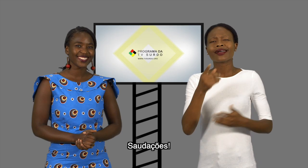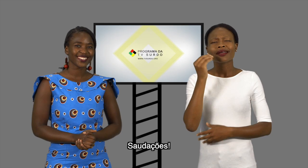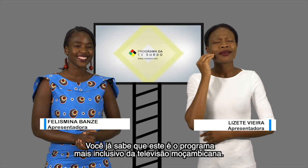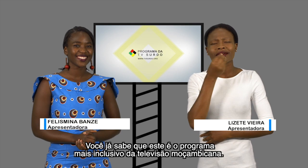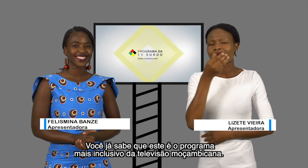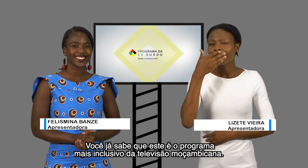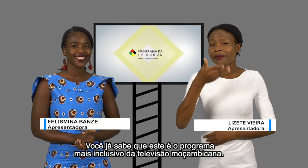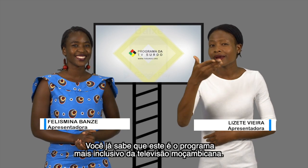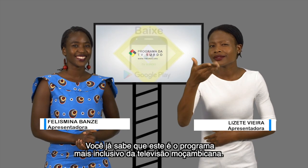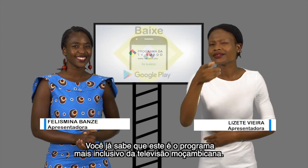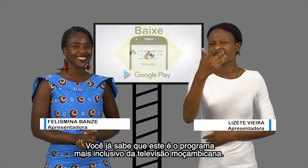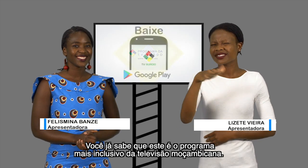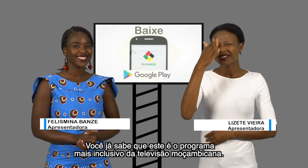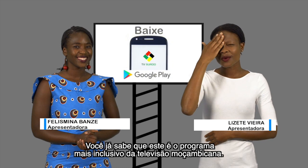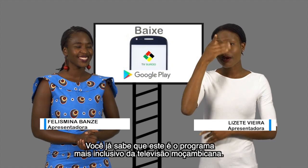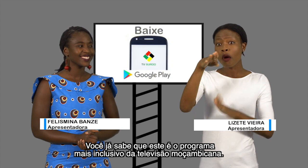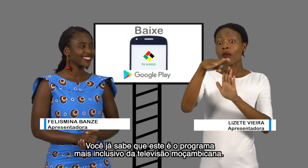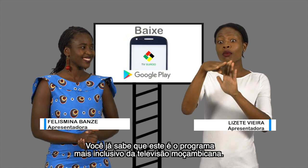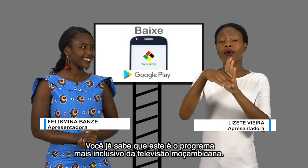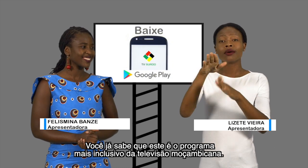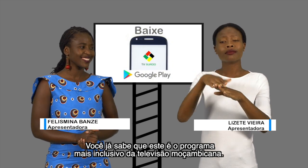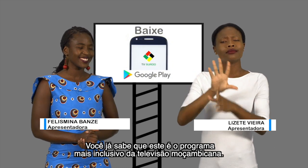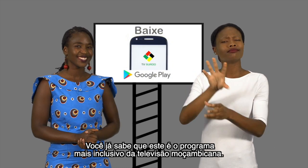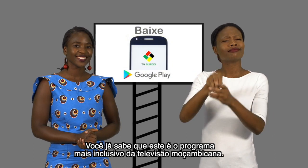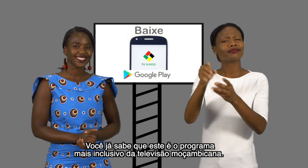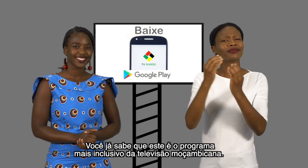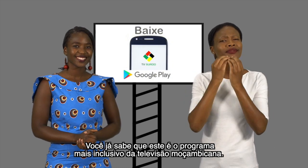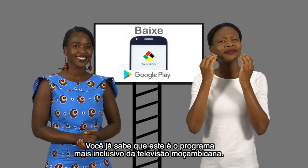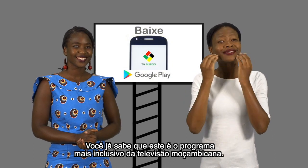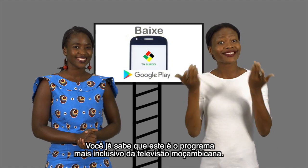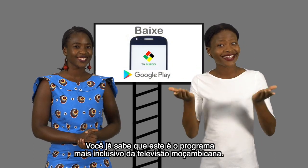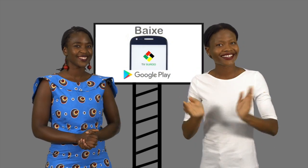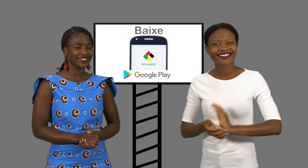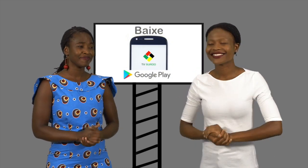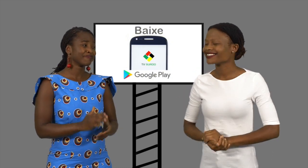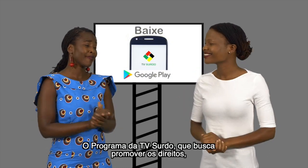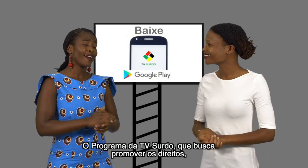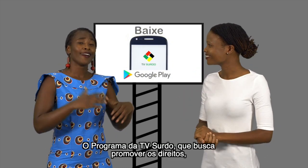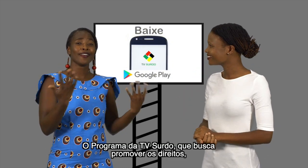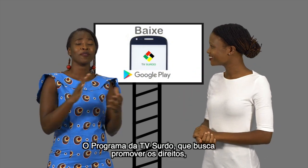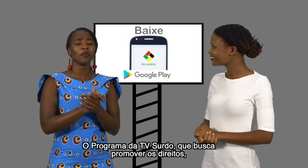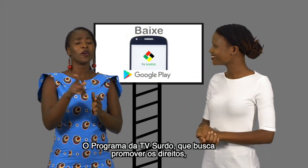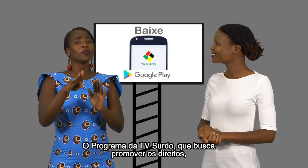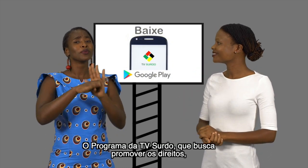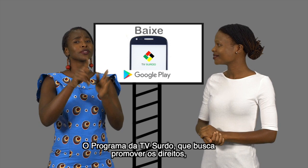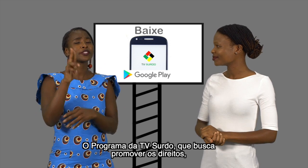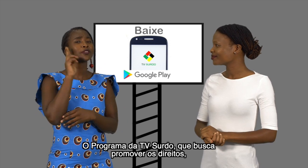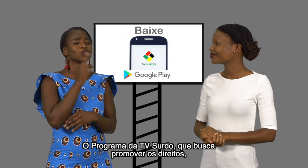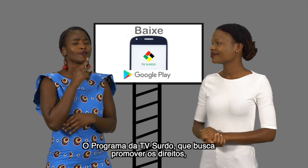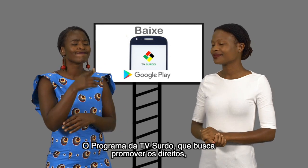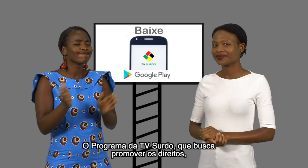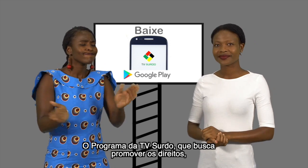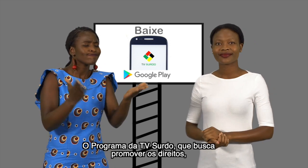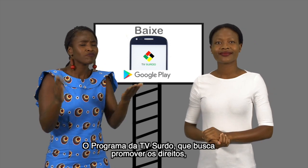Saudações, você já sabe que este é o programa mais inclusivo da televisão moçambicana. O programa da TV Surdo, que